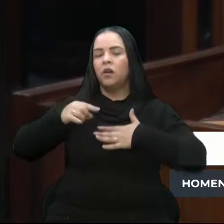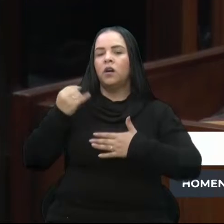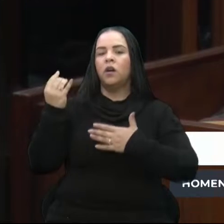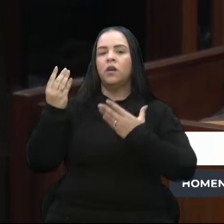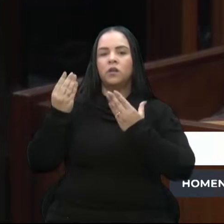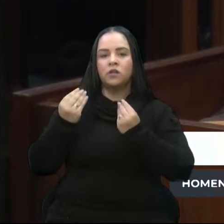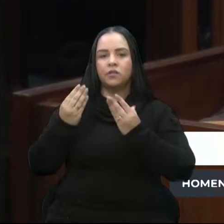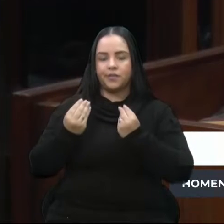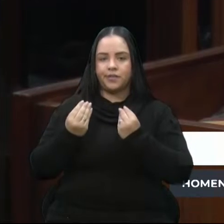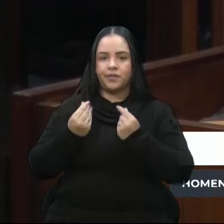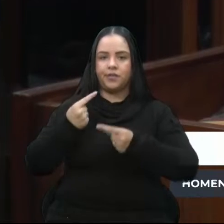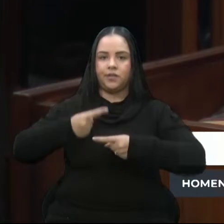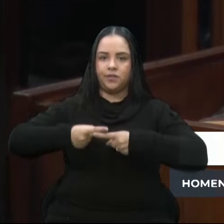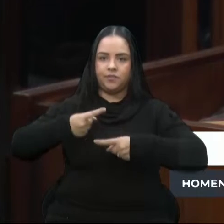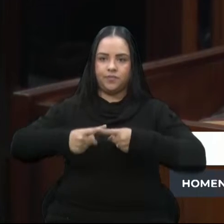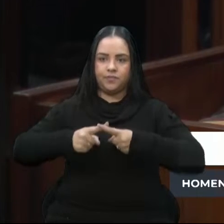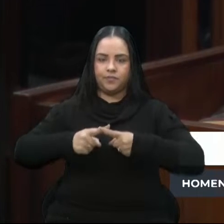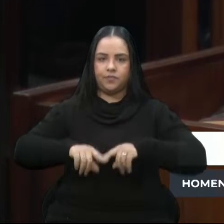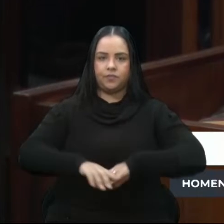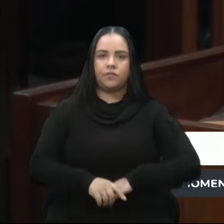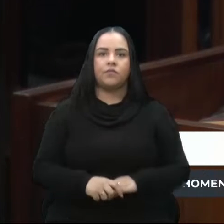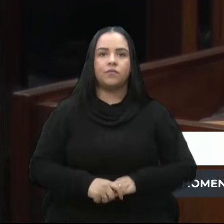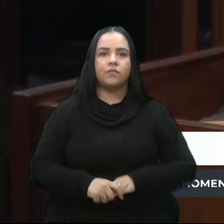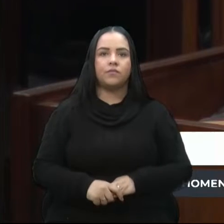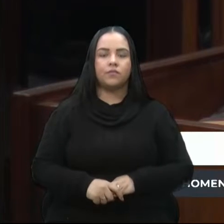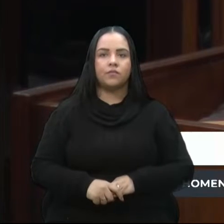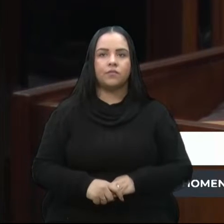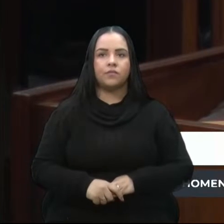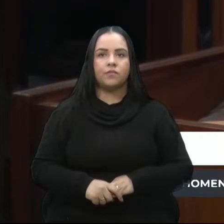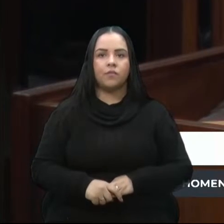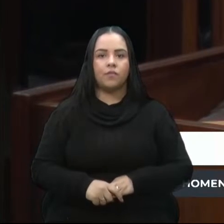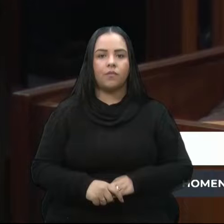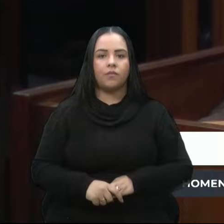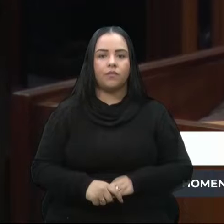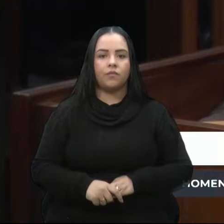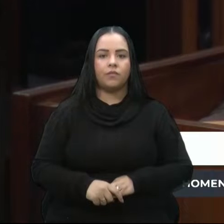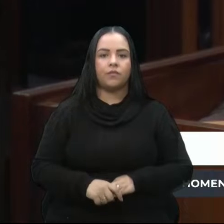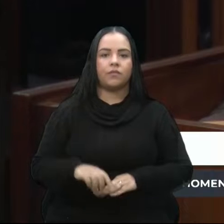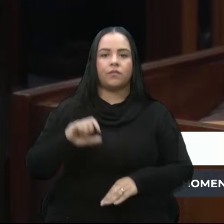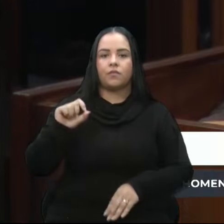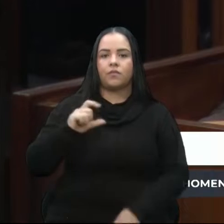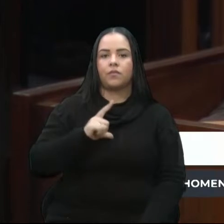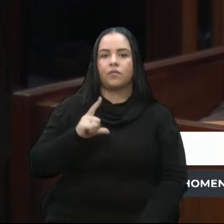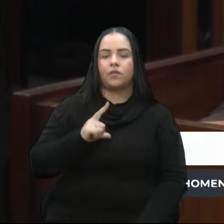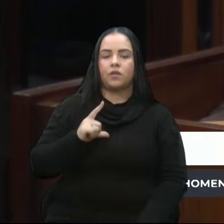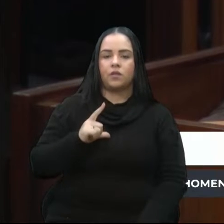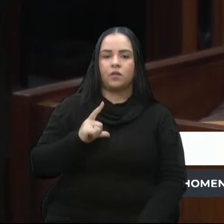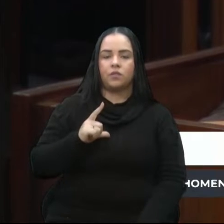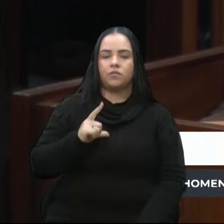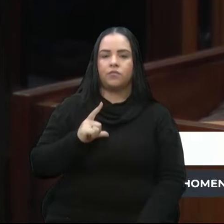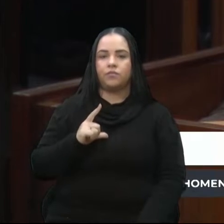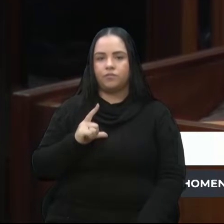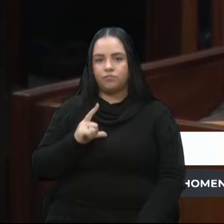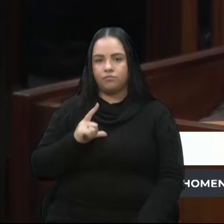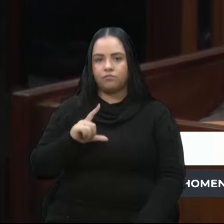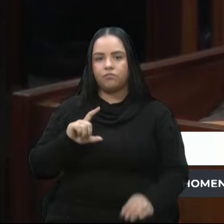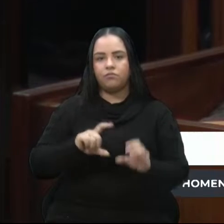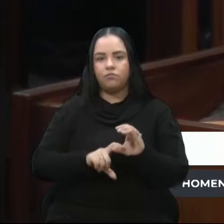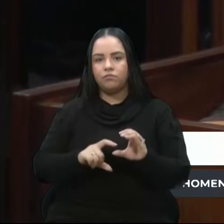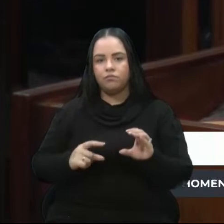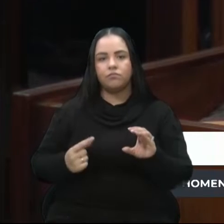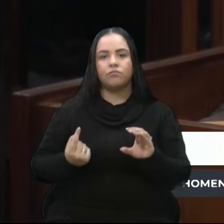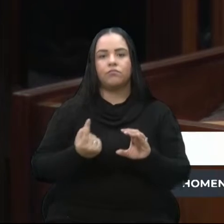função de que as iniciativas individuais são muito fortes e